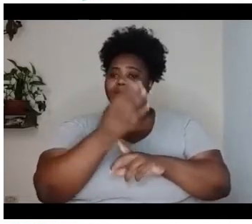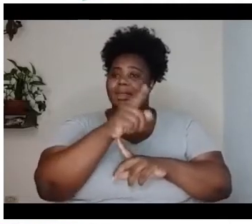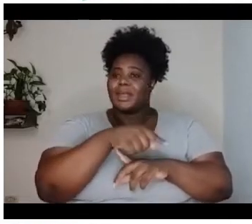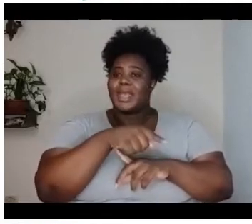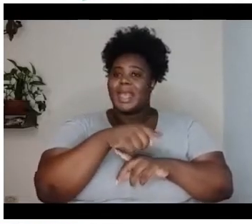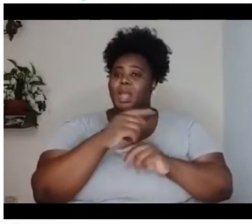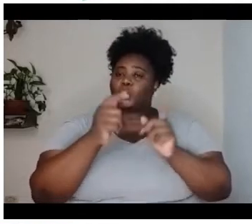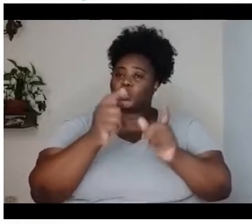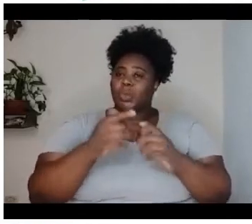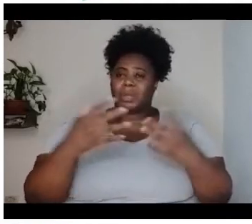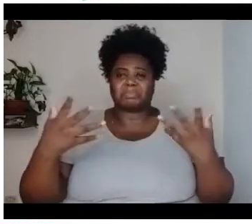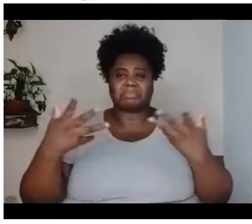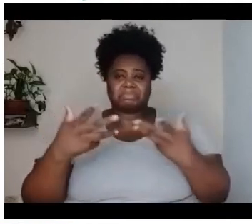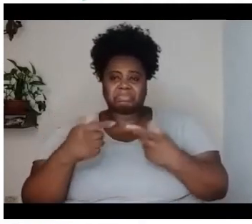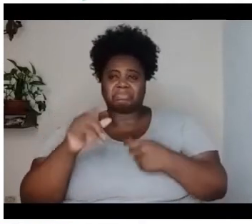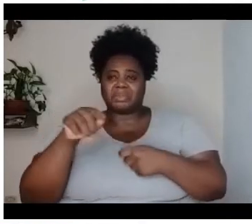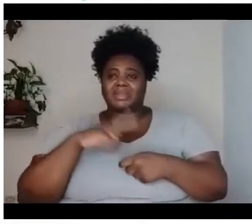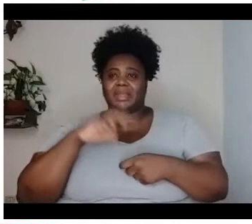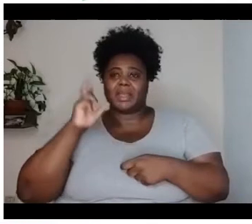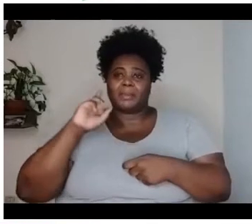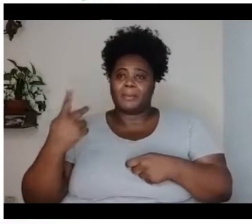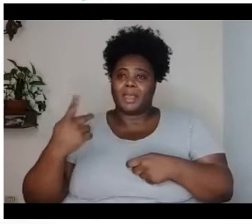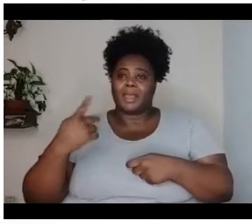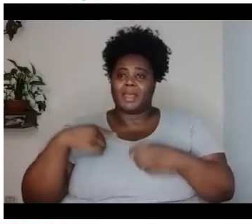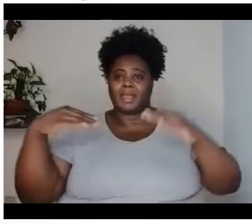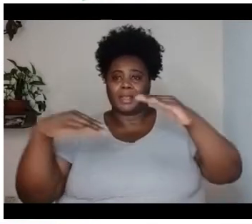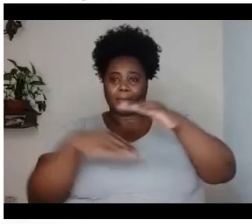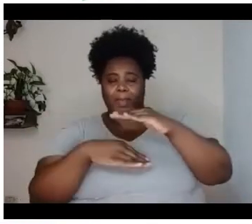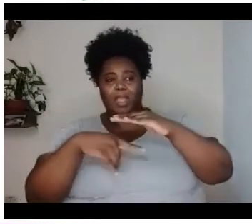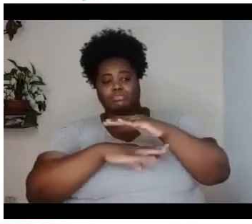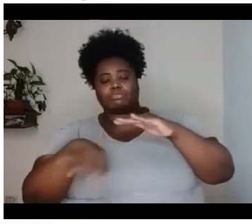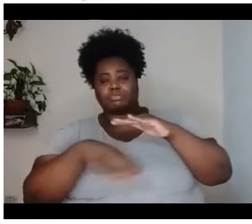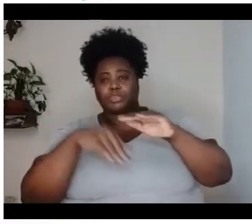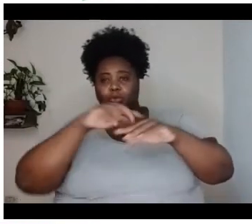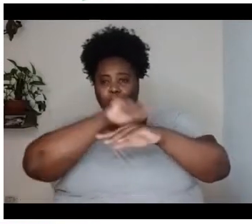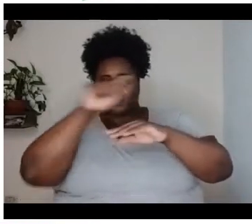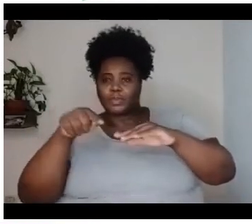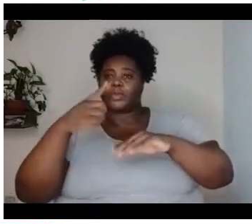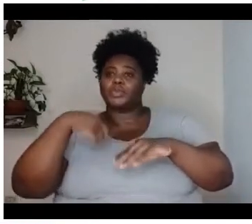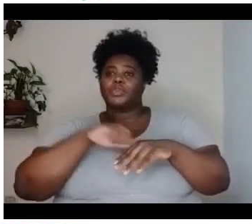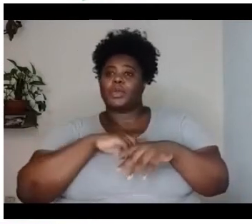espaço maravilhoso que tem em BH, que fica embaixo do viaduto. A